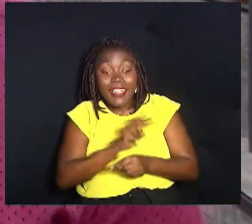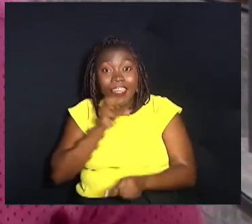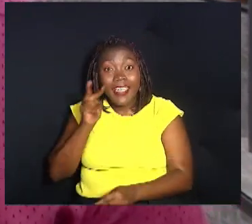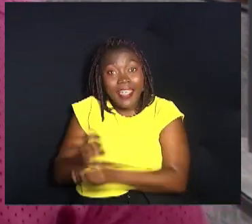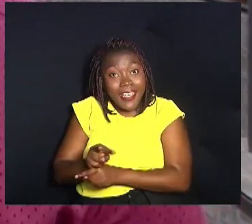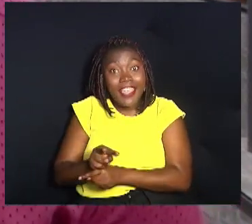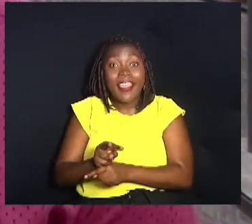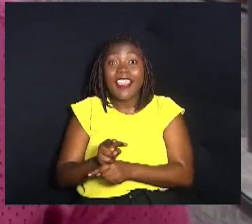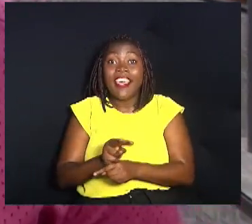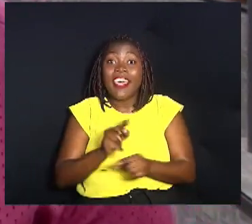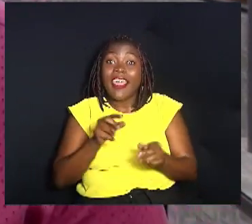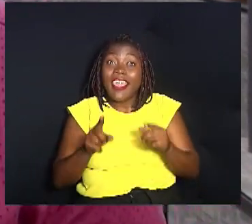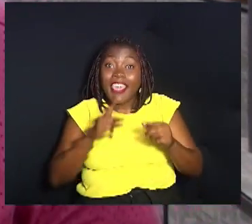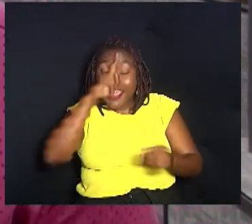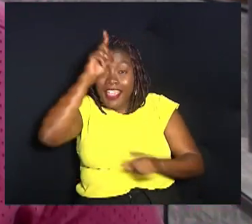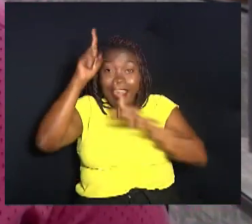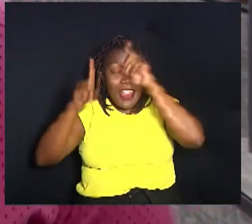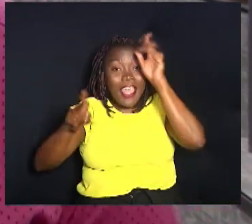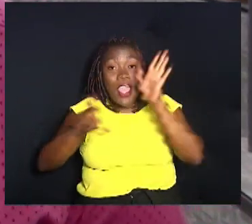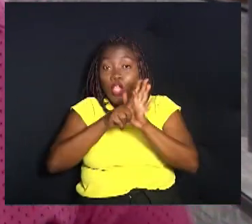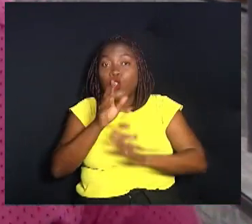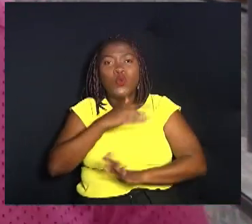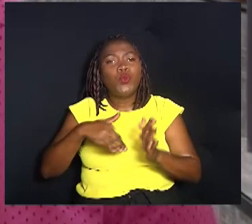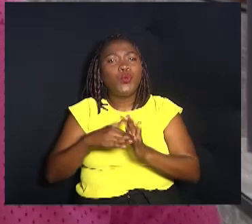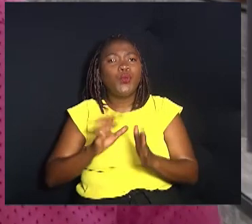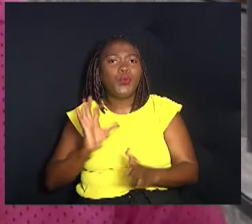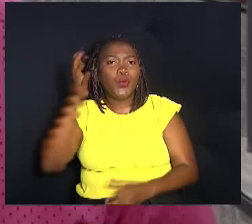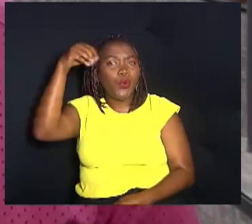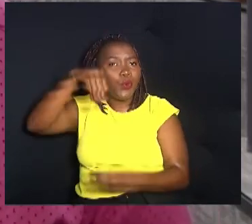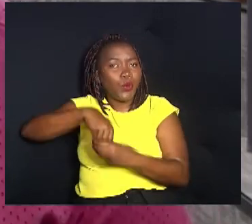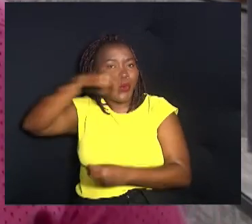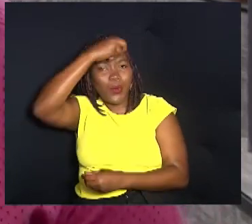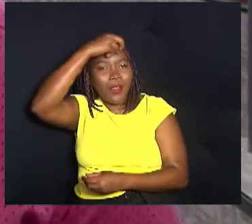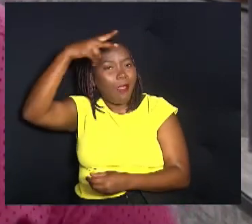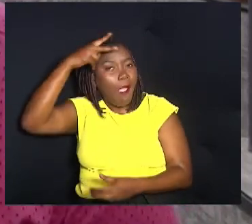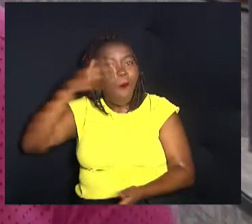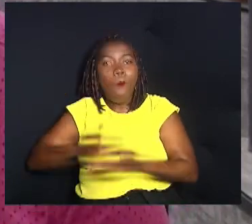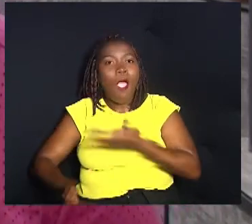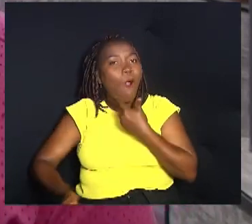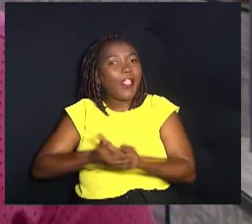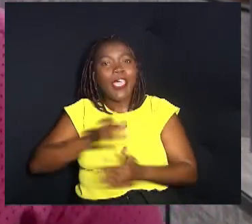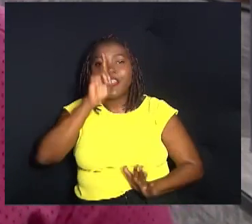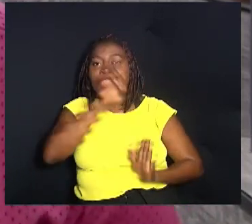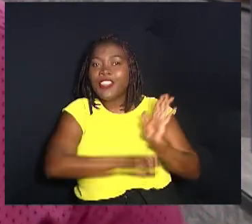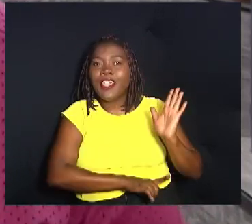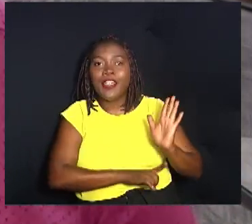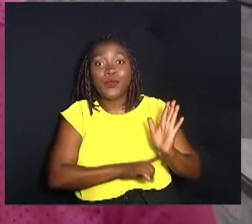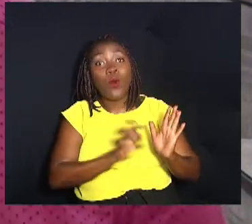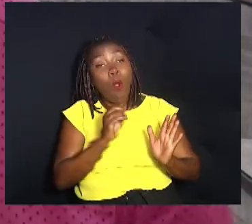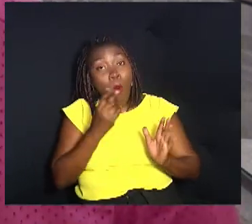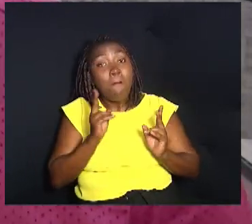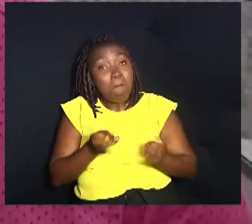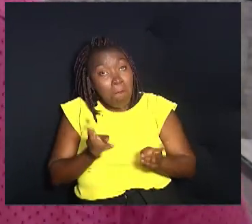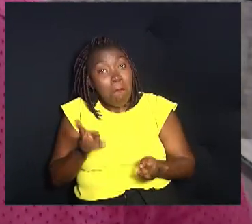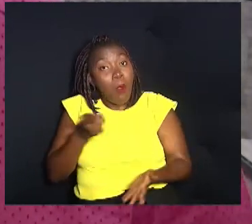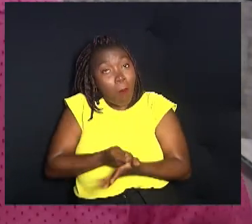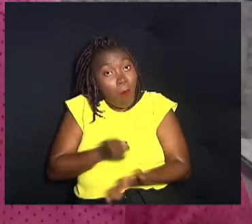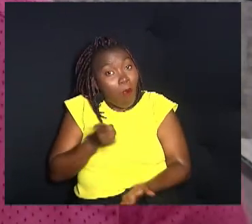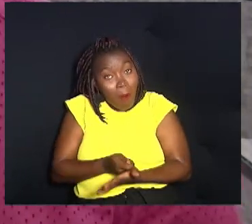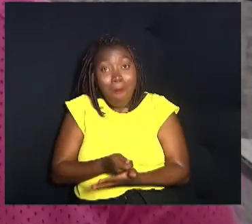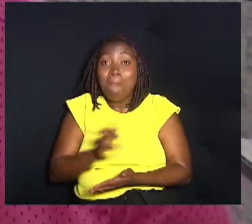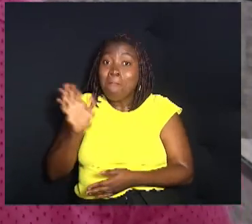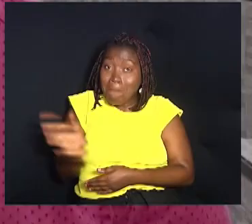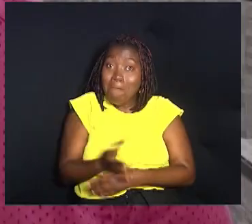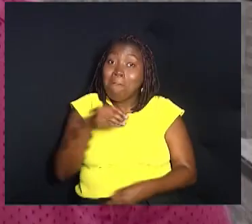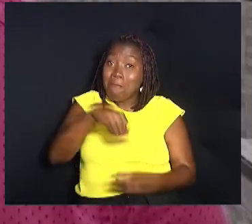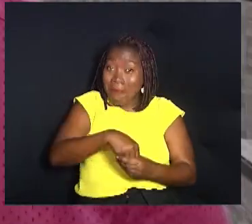as leis, sabe tudo o que acontece dentro do município, qualquer direito ou mesmo obrigação passa aqui